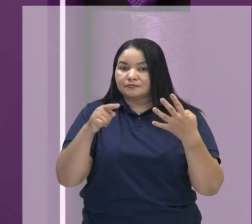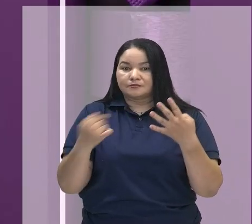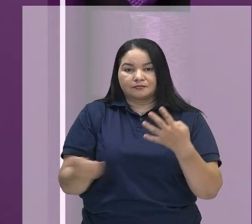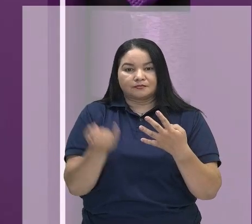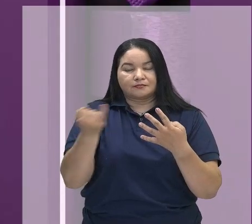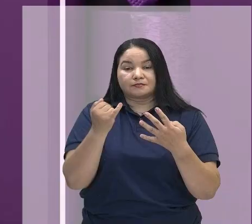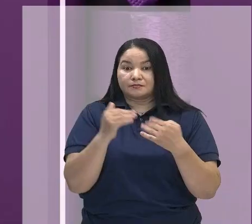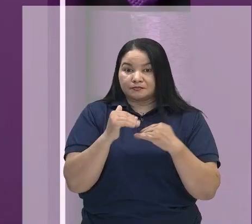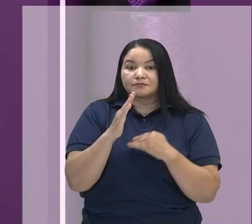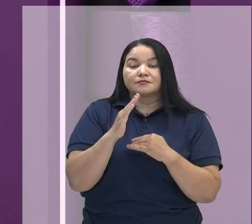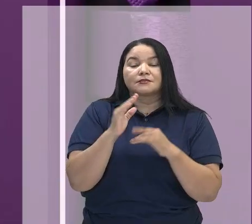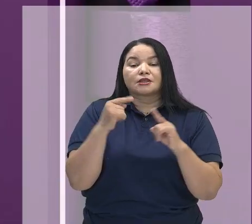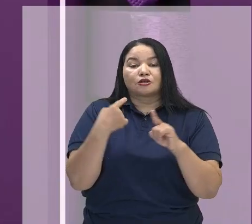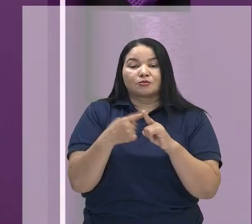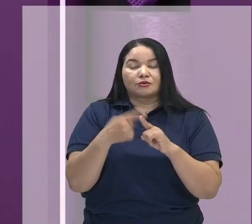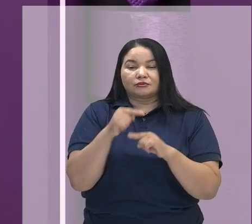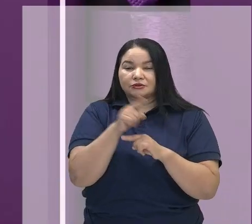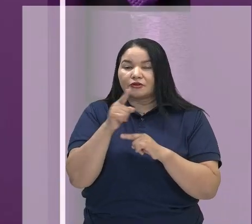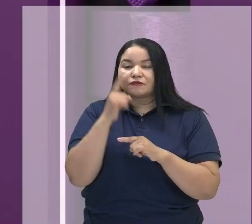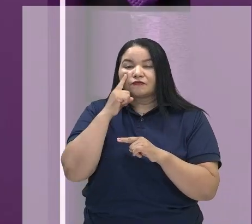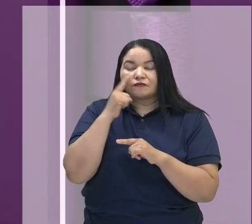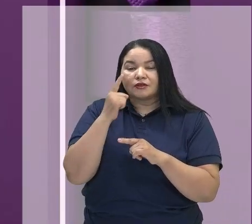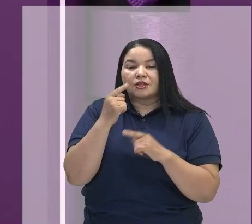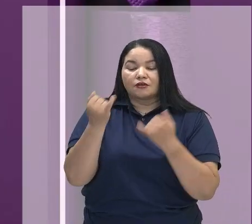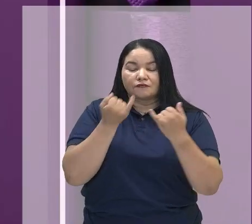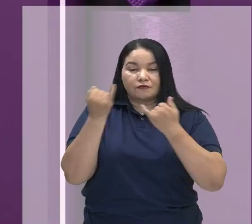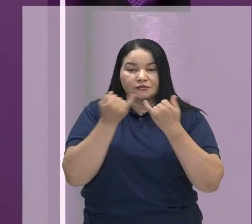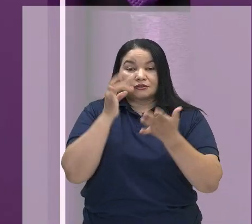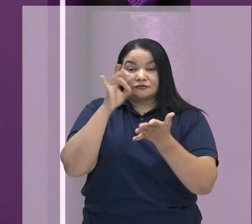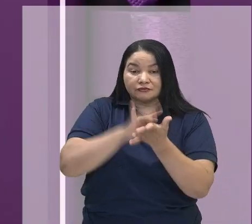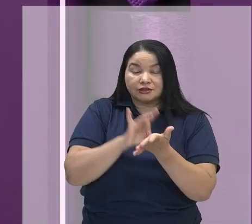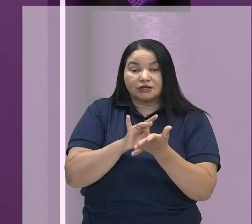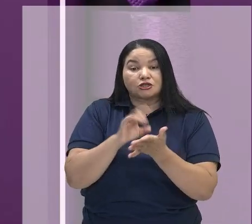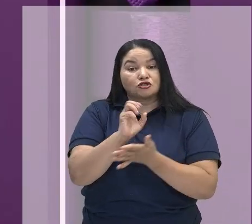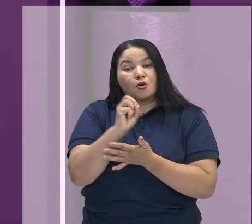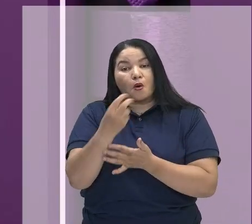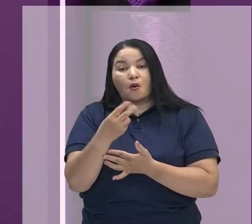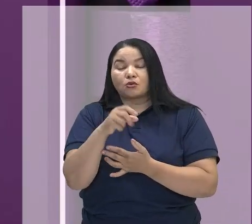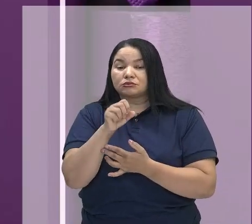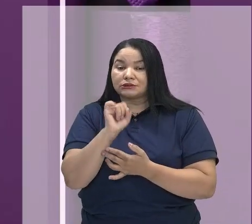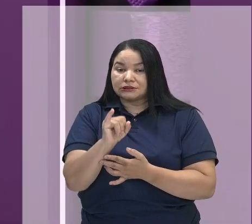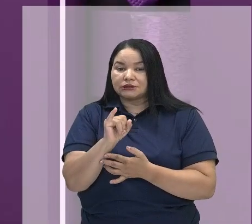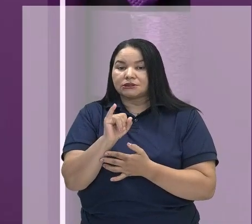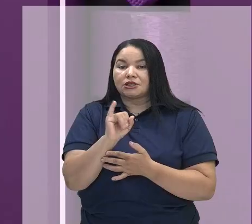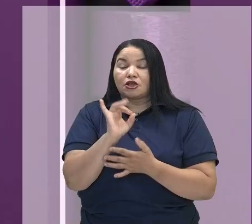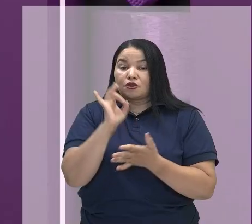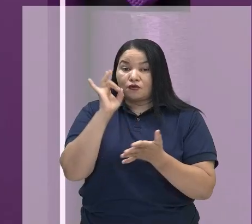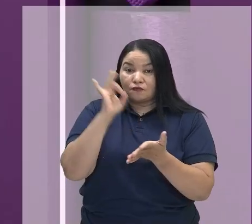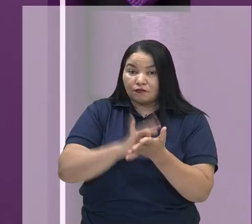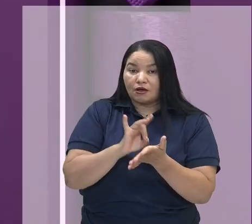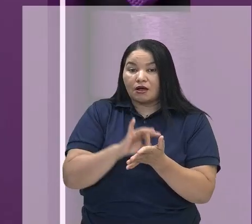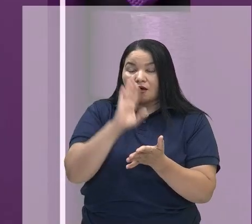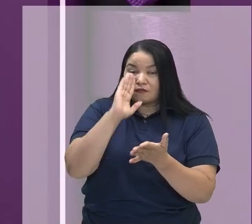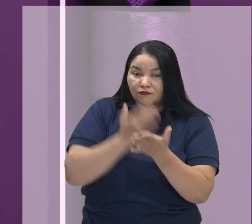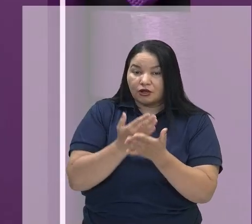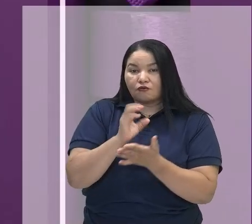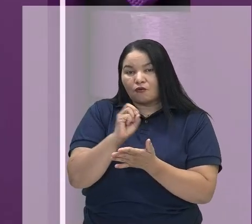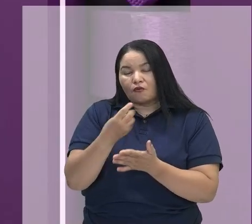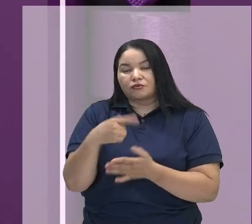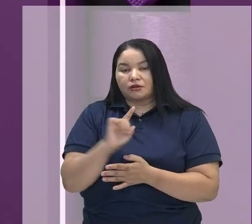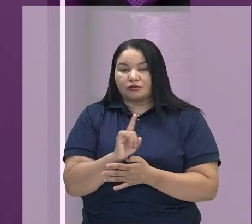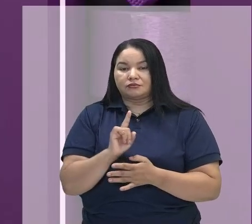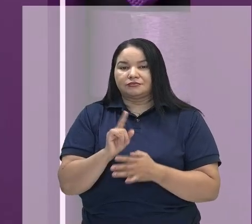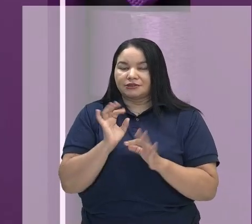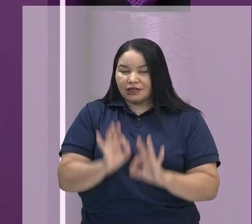você verificar a veracidade da informação ou se essa informação é confiável ou não, tá certo?